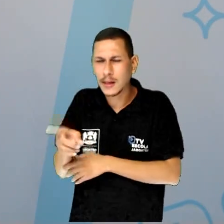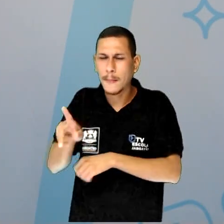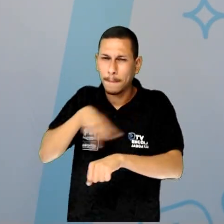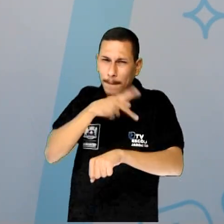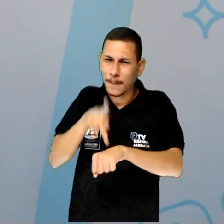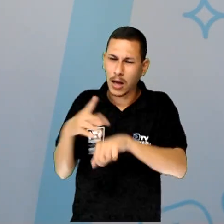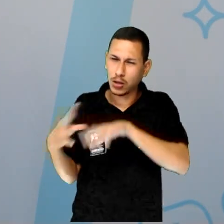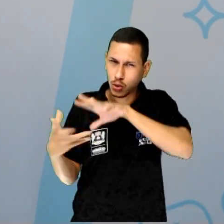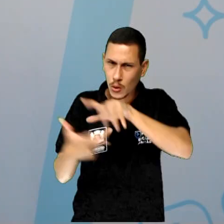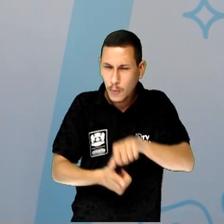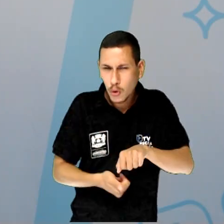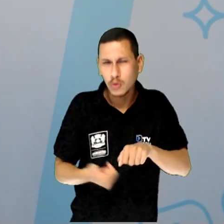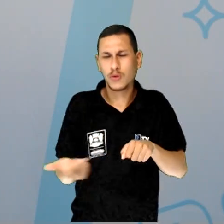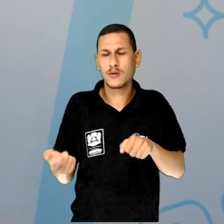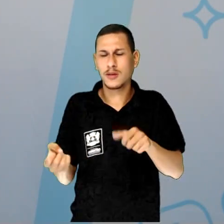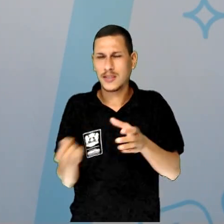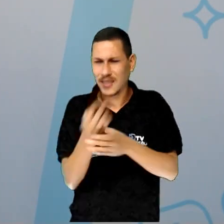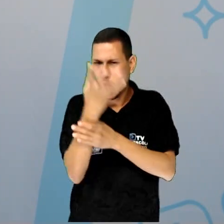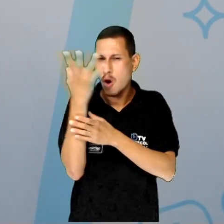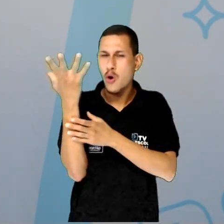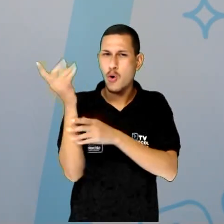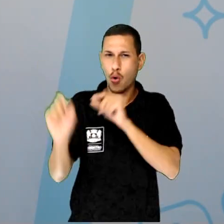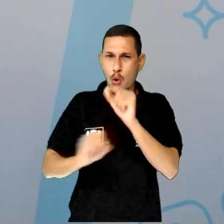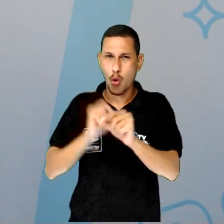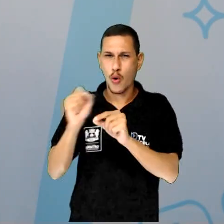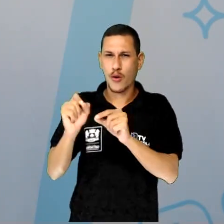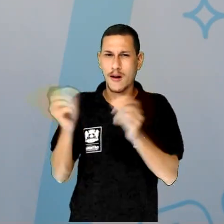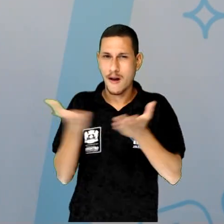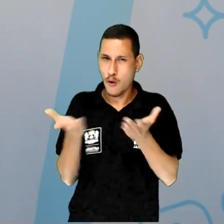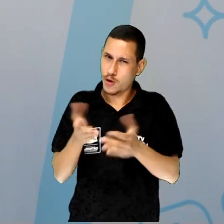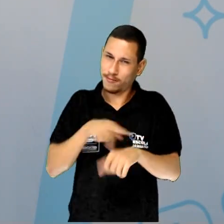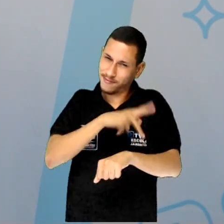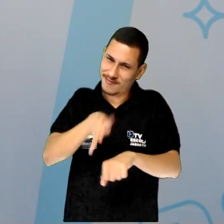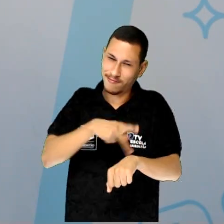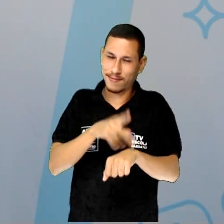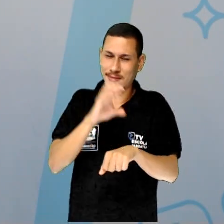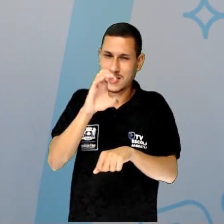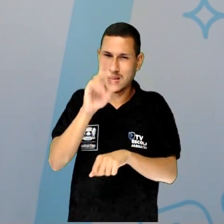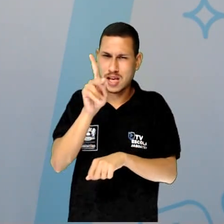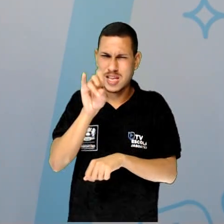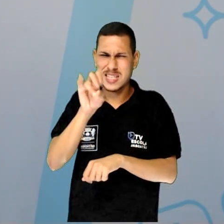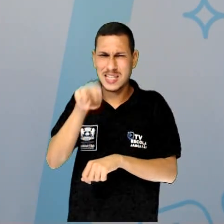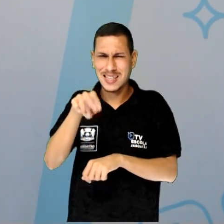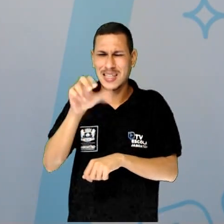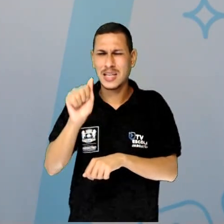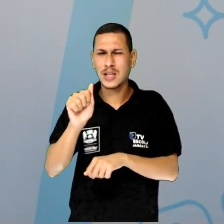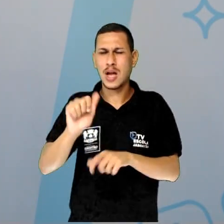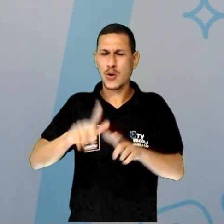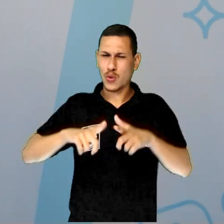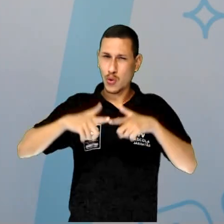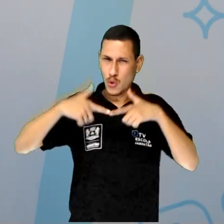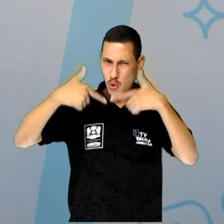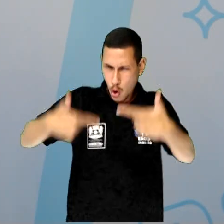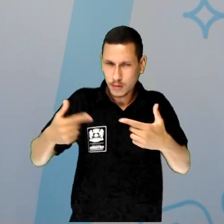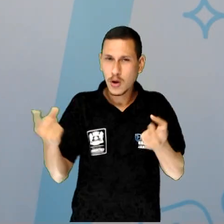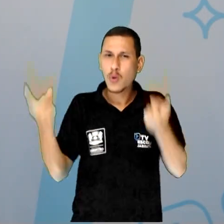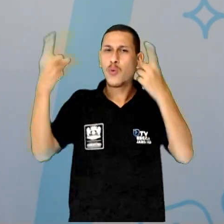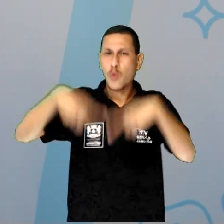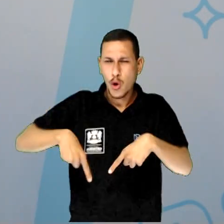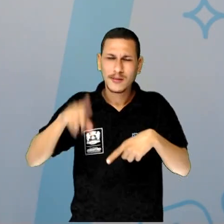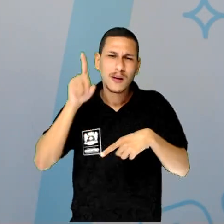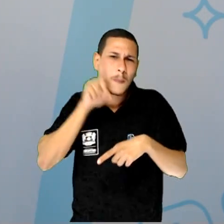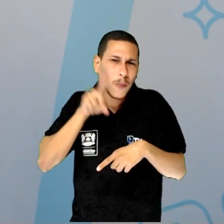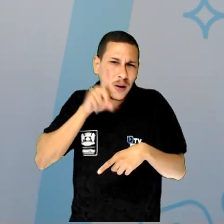do mundo, e aí vieram os chineses que hoje estão lutando aí contra os americanos de uma